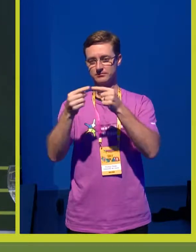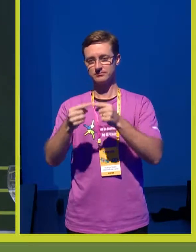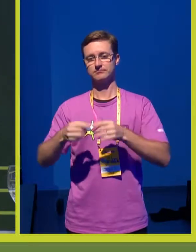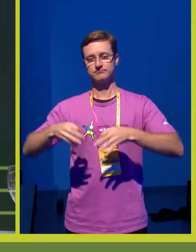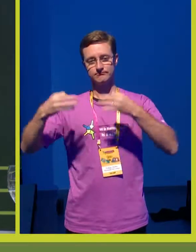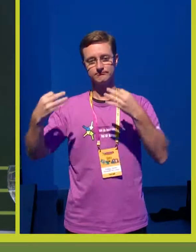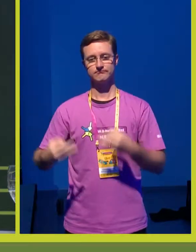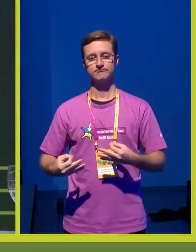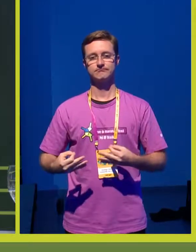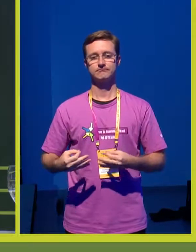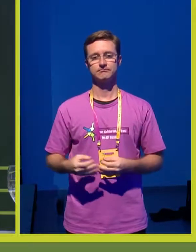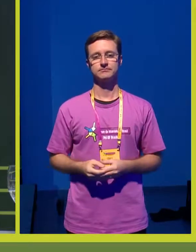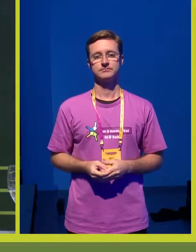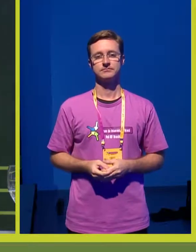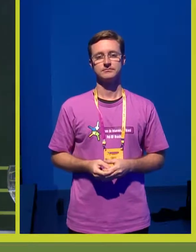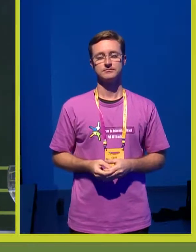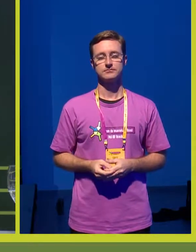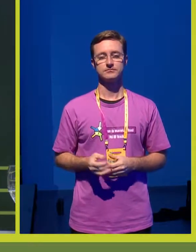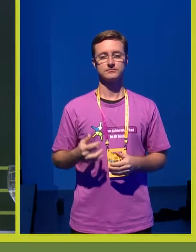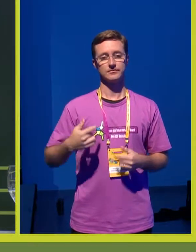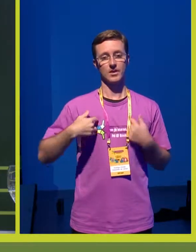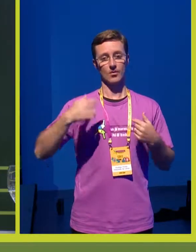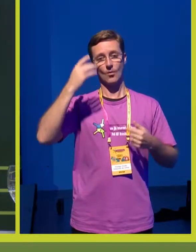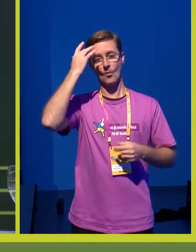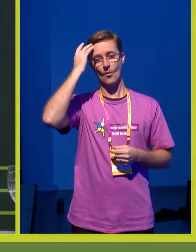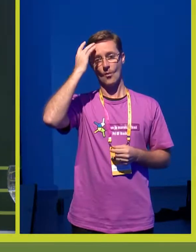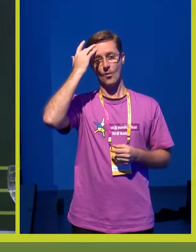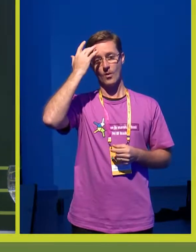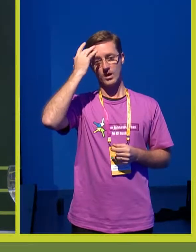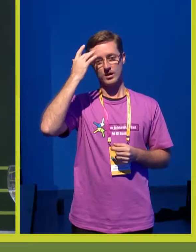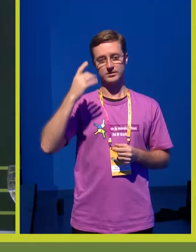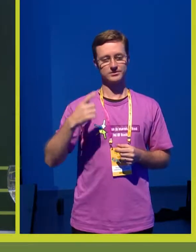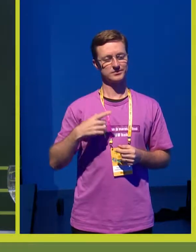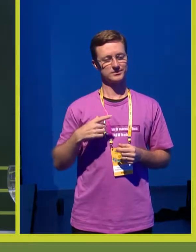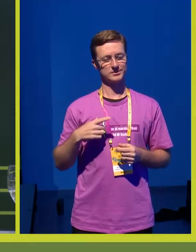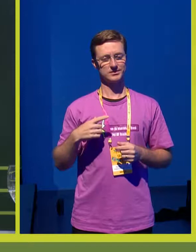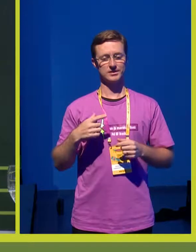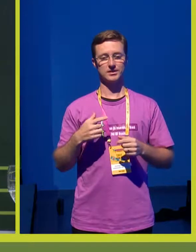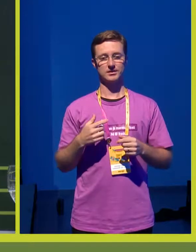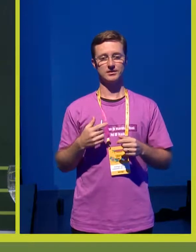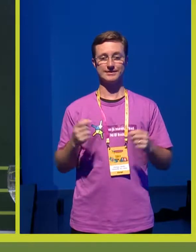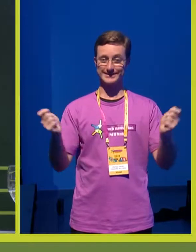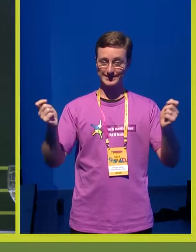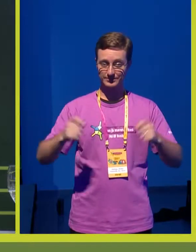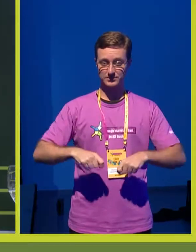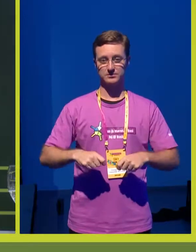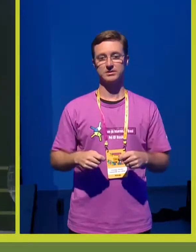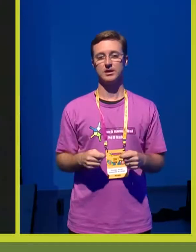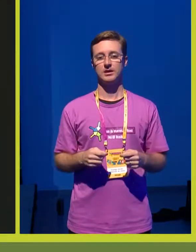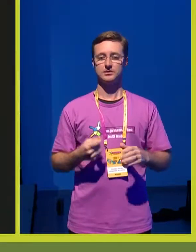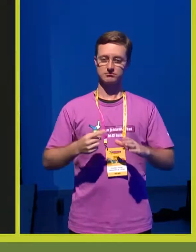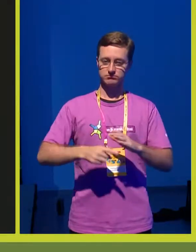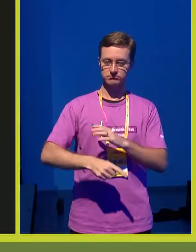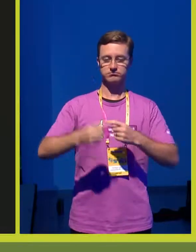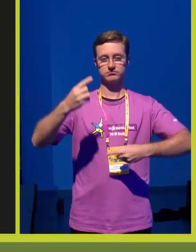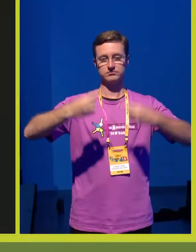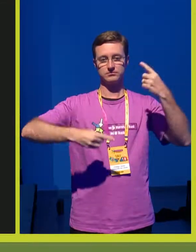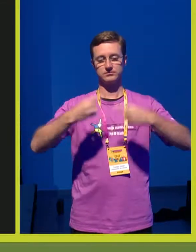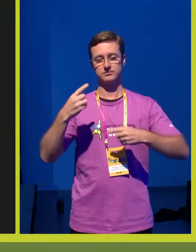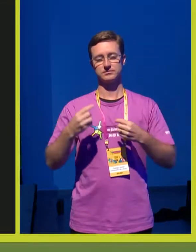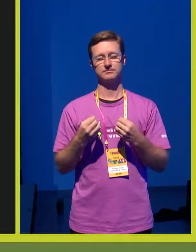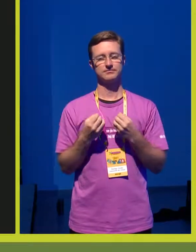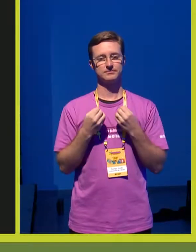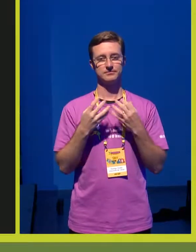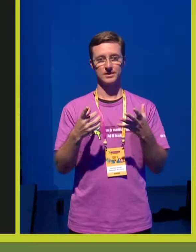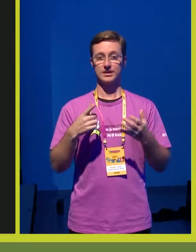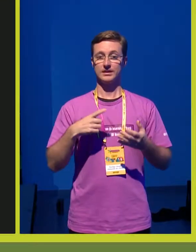nesses termos materiais eu acho que existe essa oportunidade de aprofundar nesse sentido o debate bem eu tenho